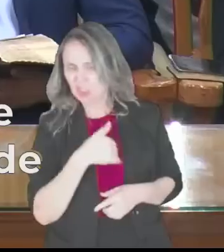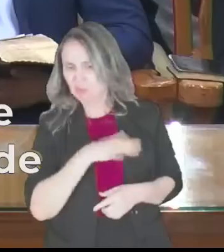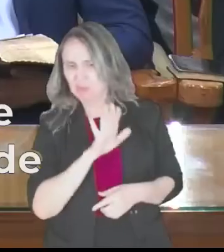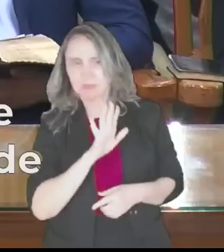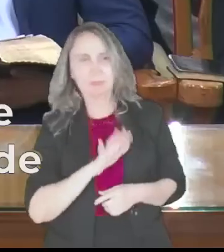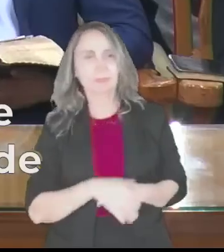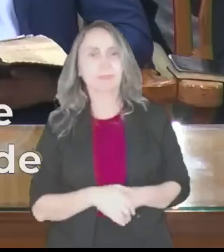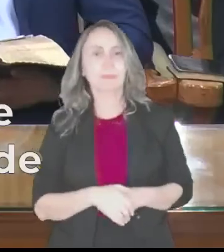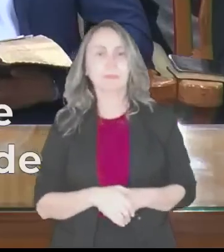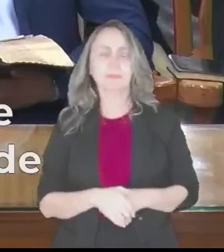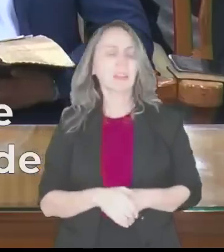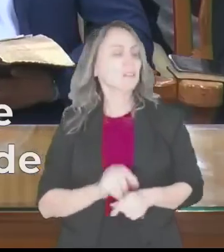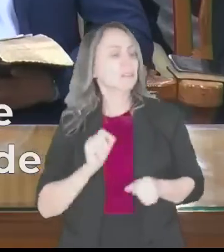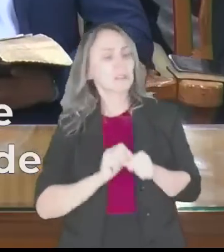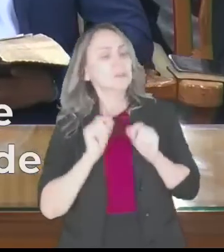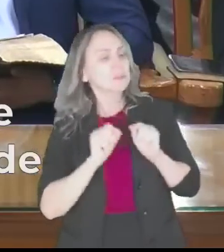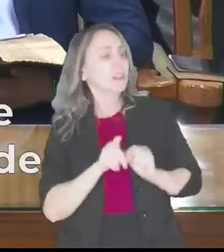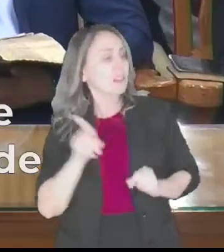Vou ver o que lá?